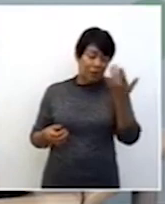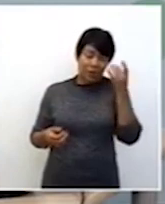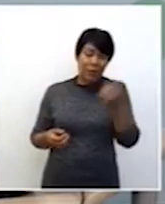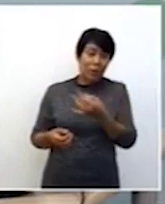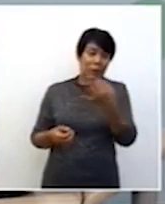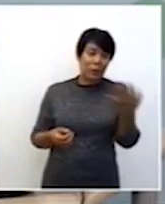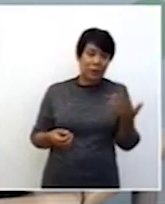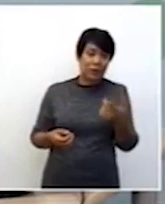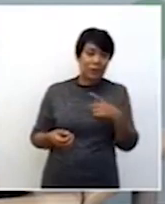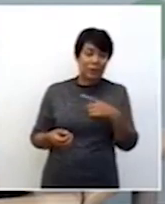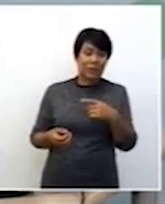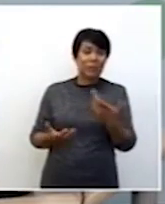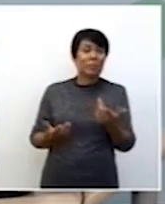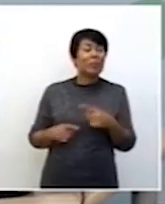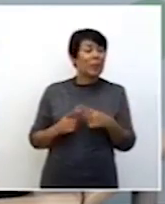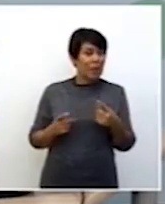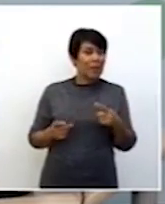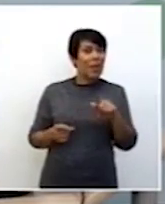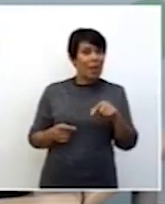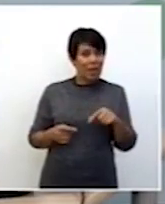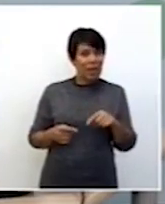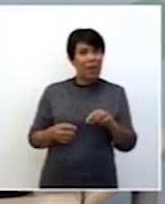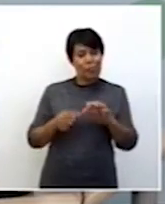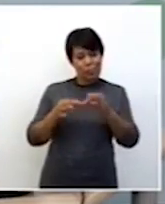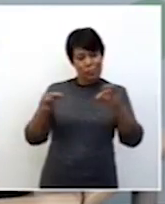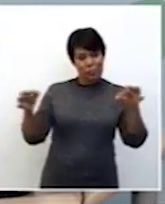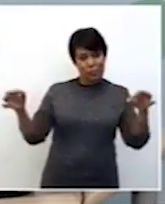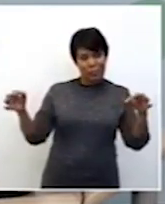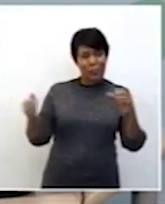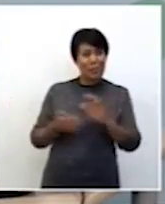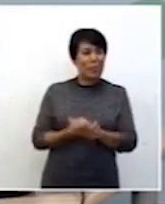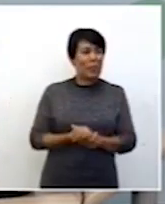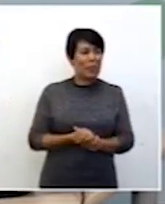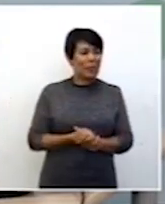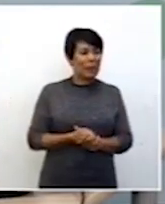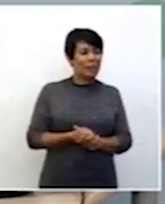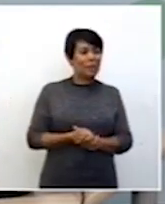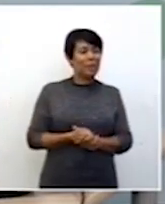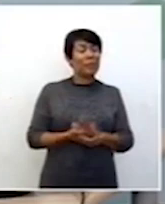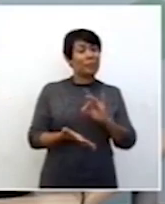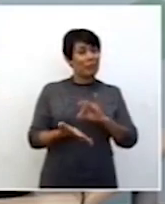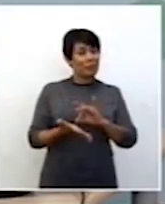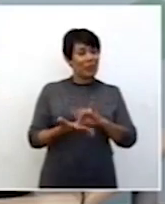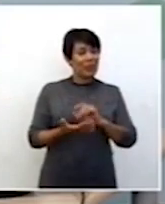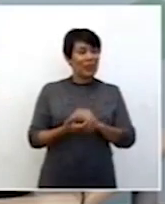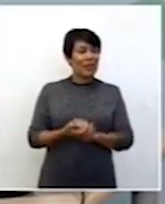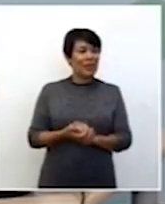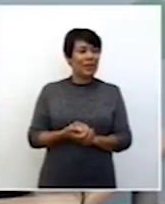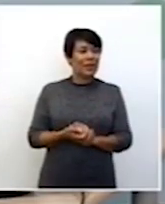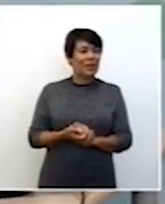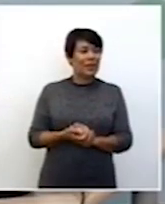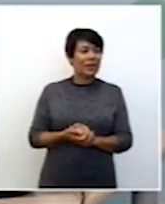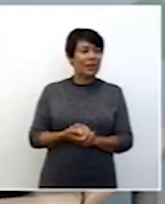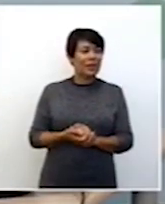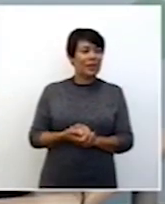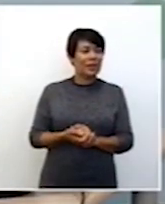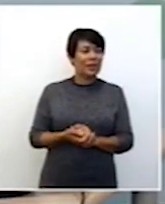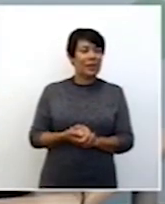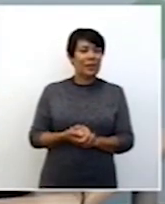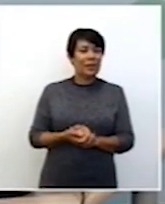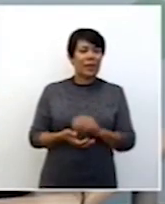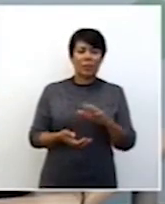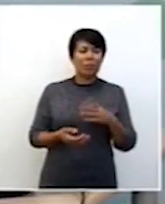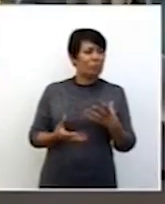algarismos teriam, mas é bem grande mesmo. Tá? É isso mesmo. Passa da parte dos quintilhões,